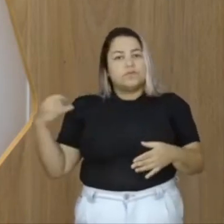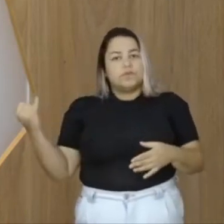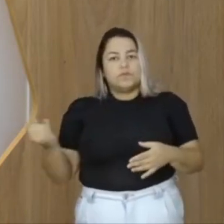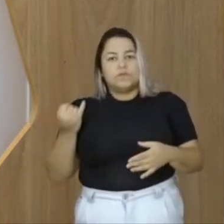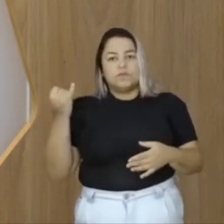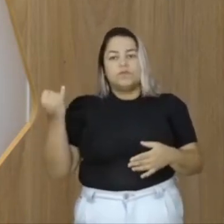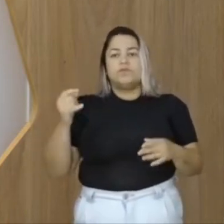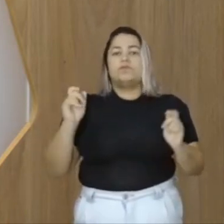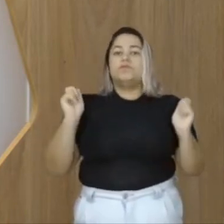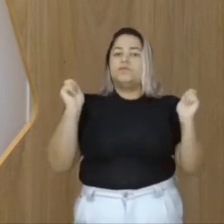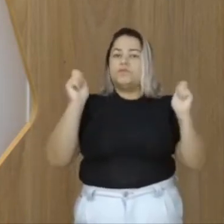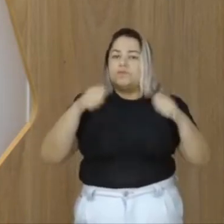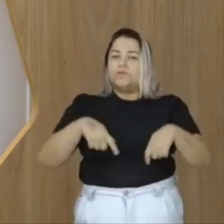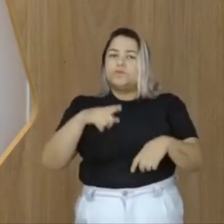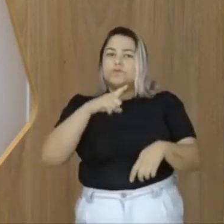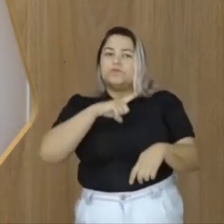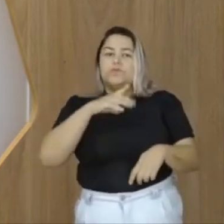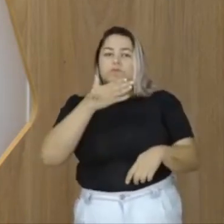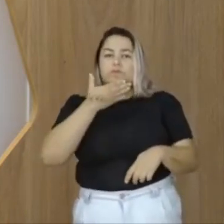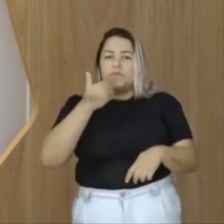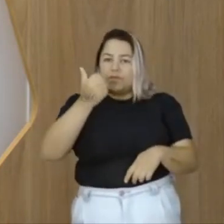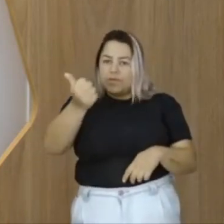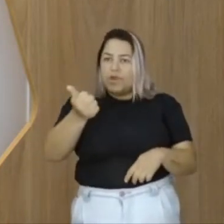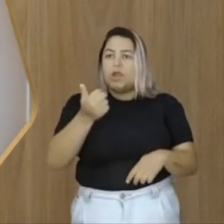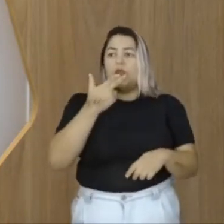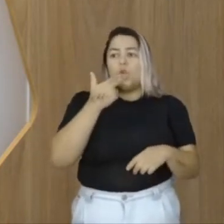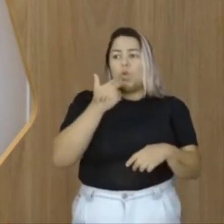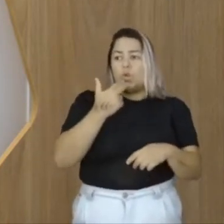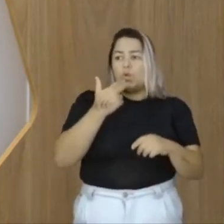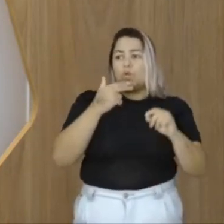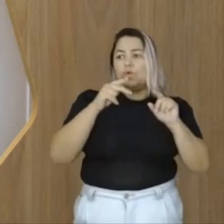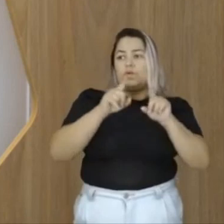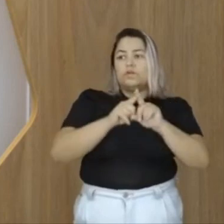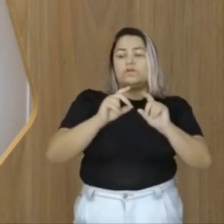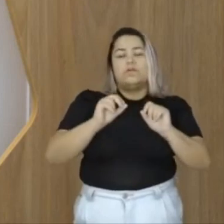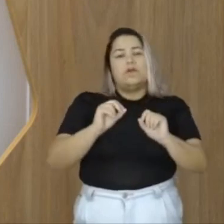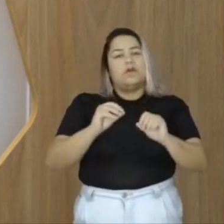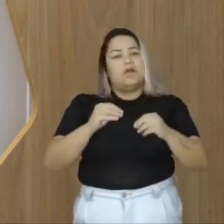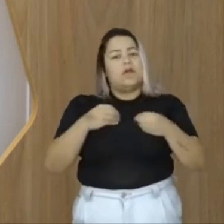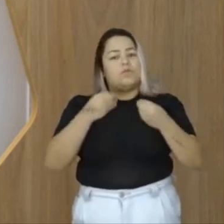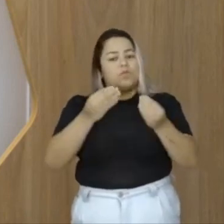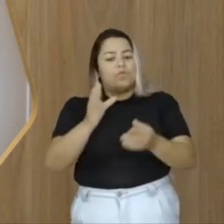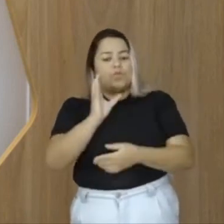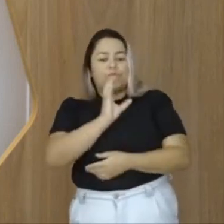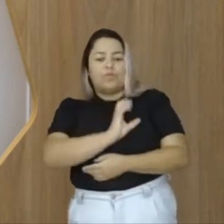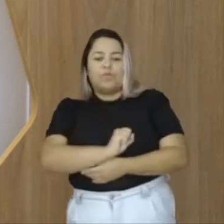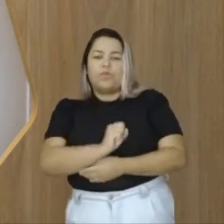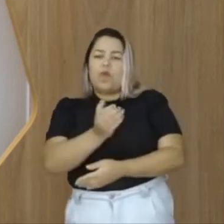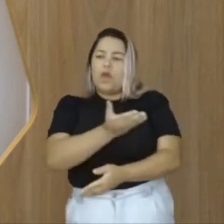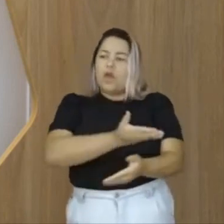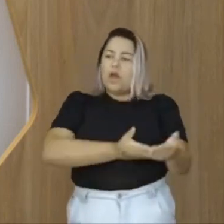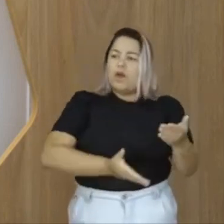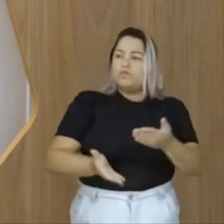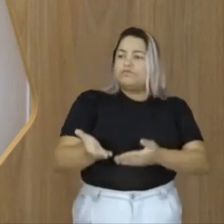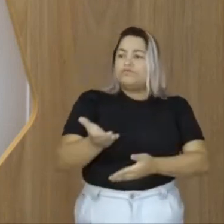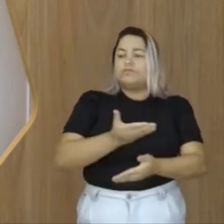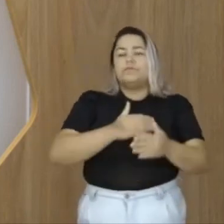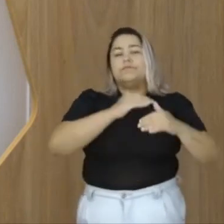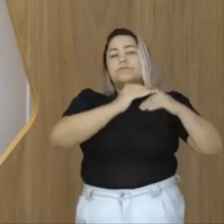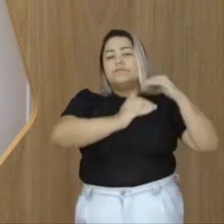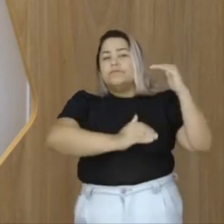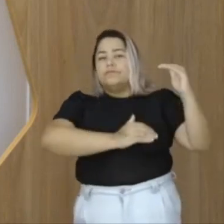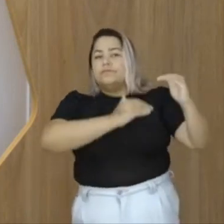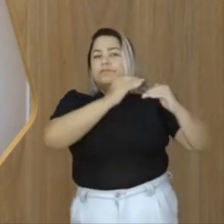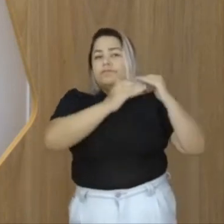É onde nós precisamos ter uma melhor nutrição, nós precisamos dar muito amor para as nossas crianças, desenvolver essas